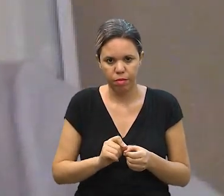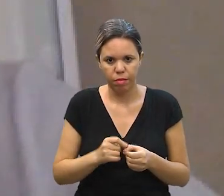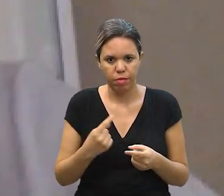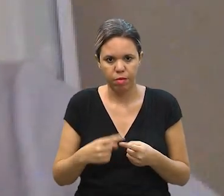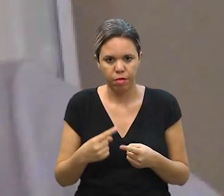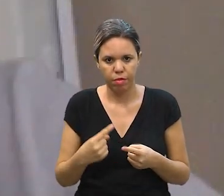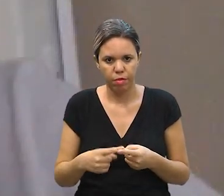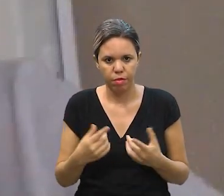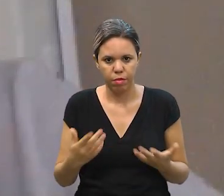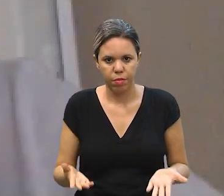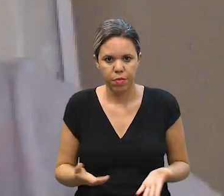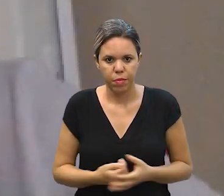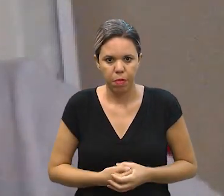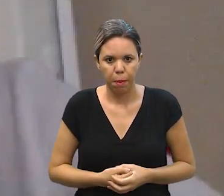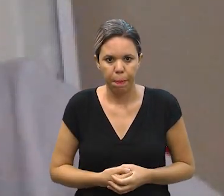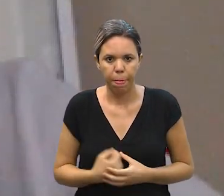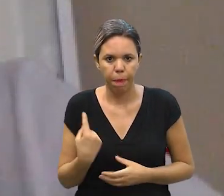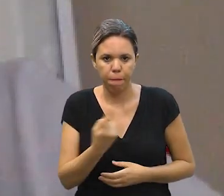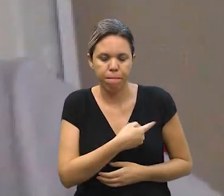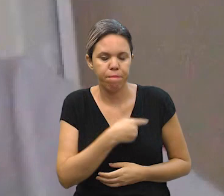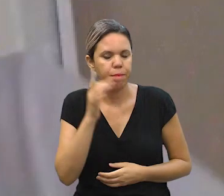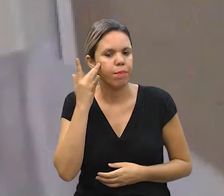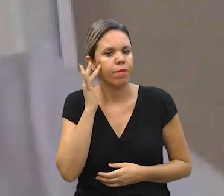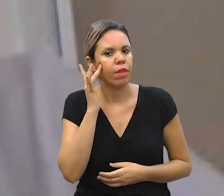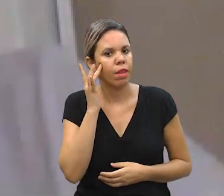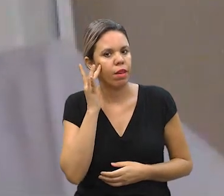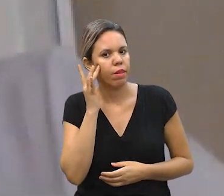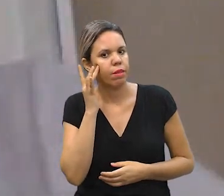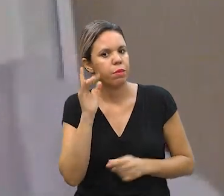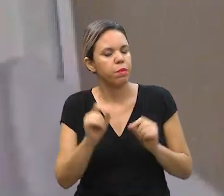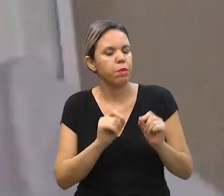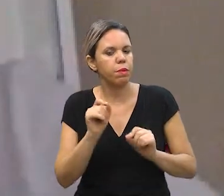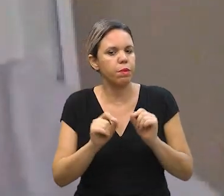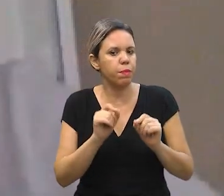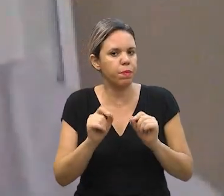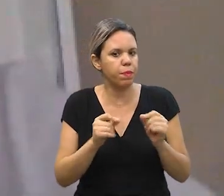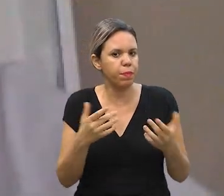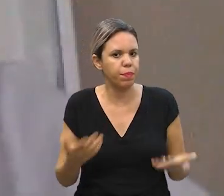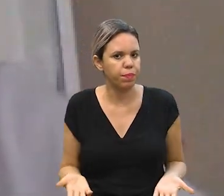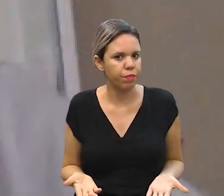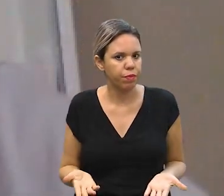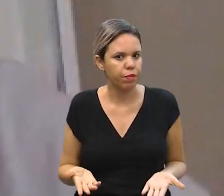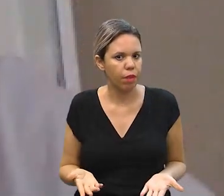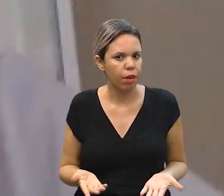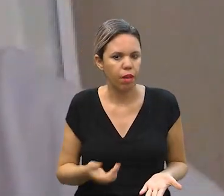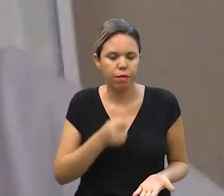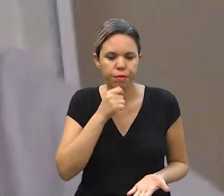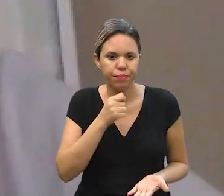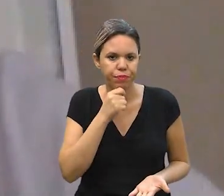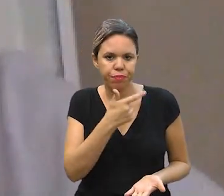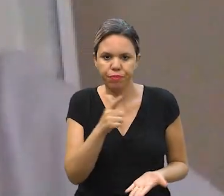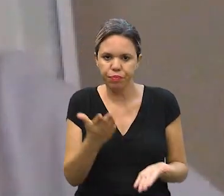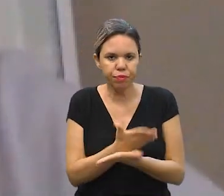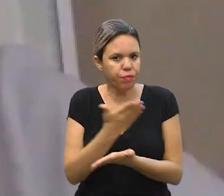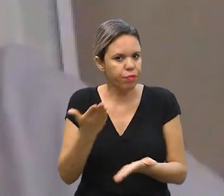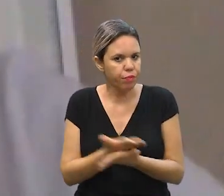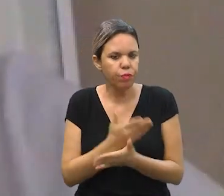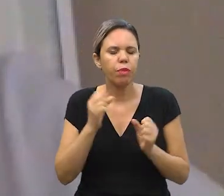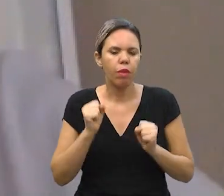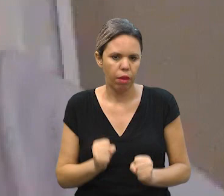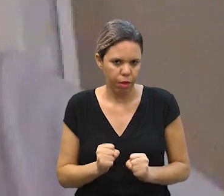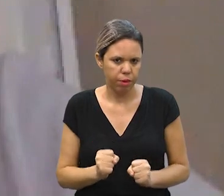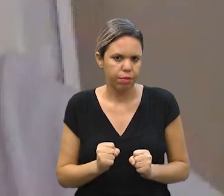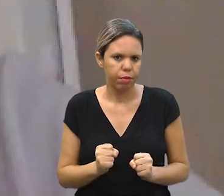fizerem. Porque a gente acha que mesmo aqueles que ainda não têm o livro